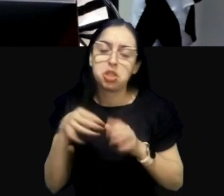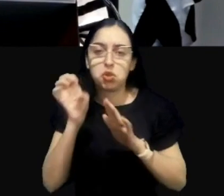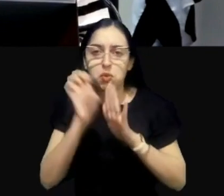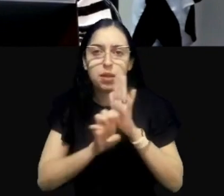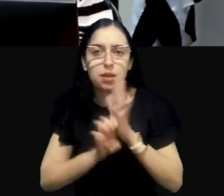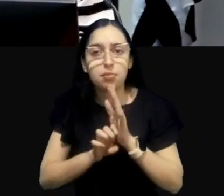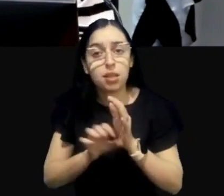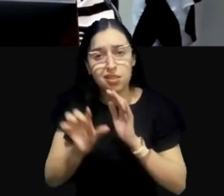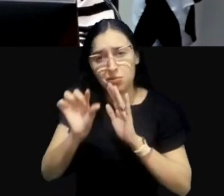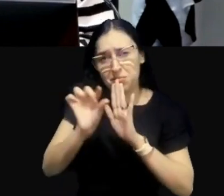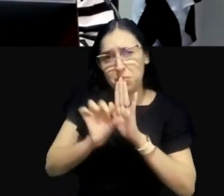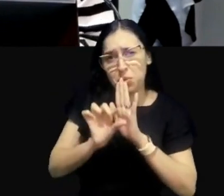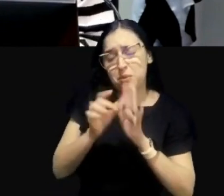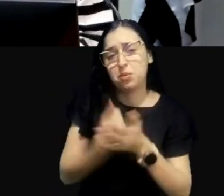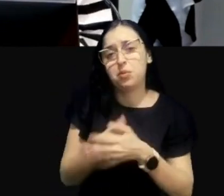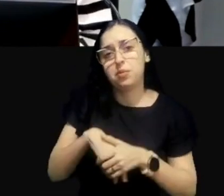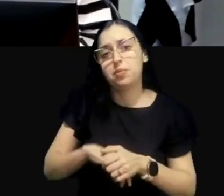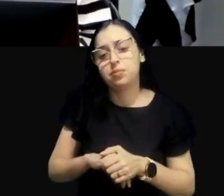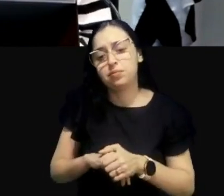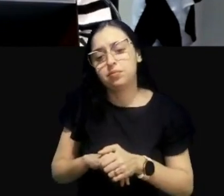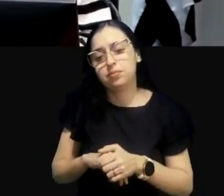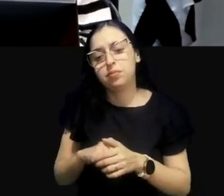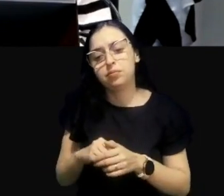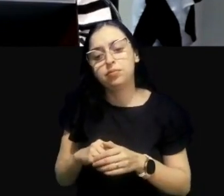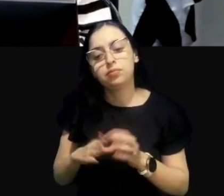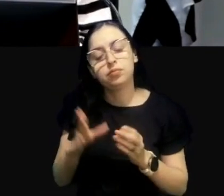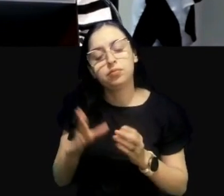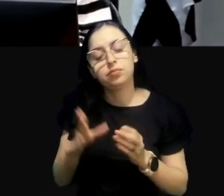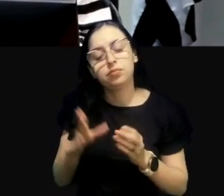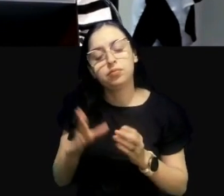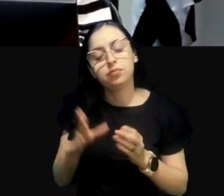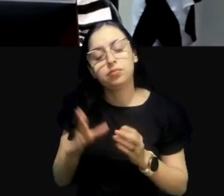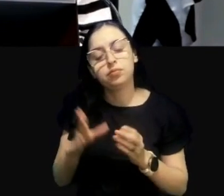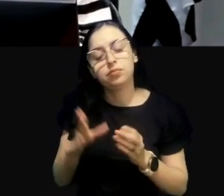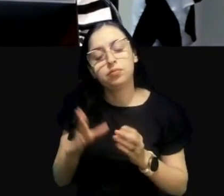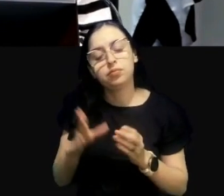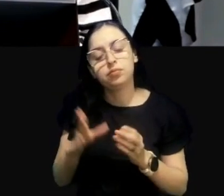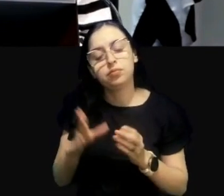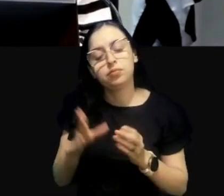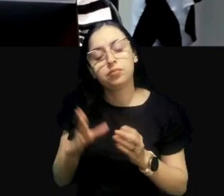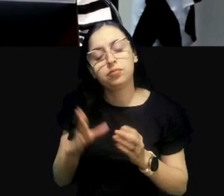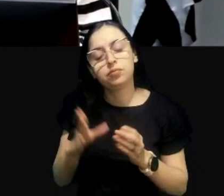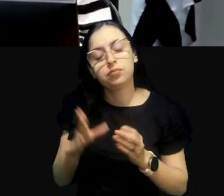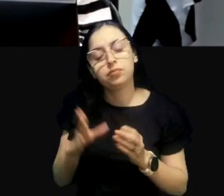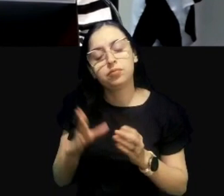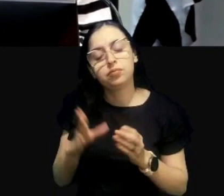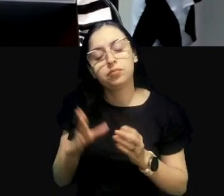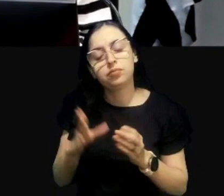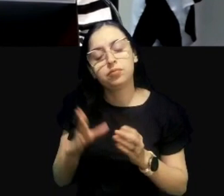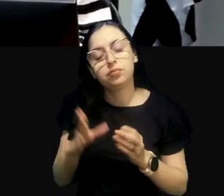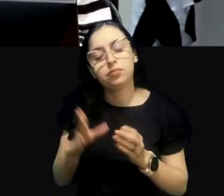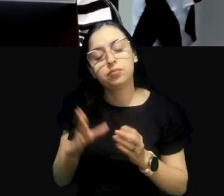ainda, mesmo com todo o estudo. Novo slide de fundo branco. Na parte superior, em letras